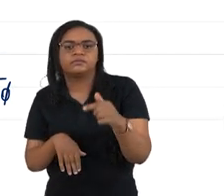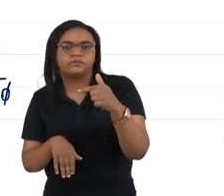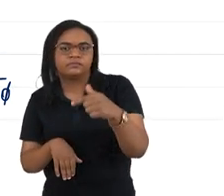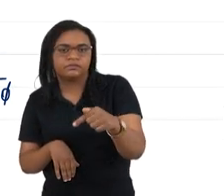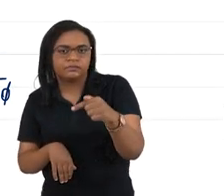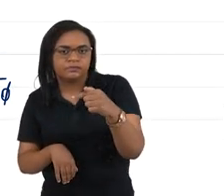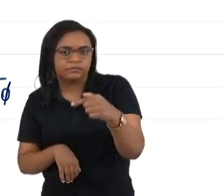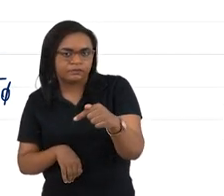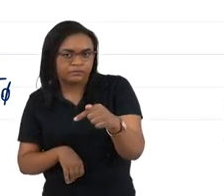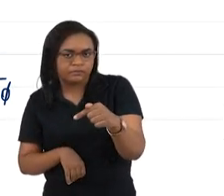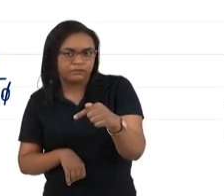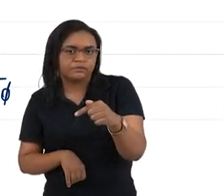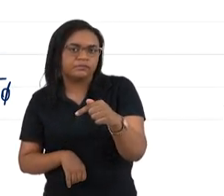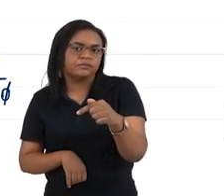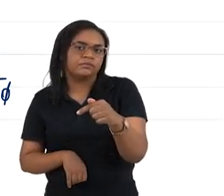75.